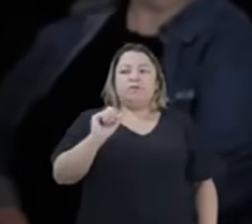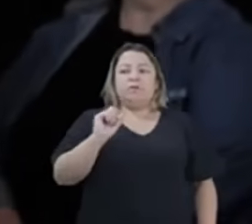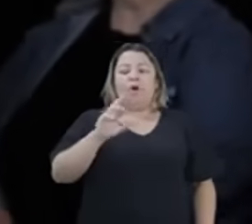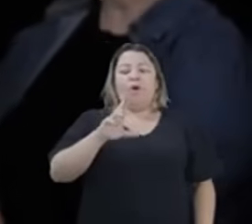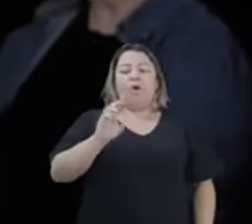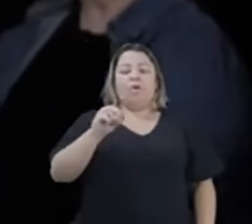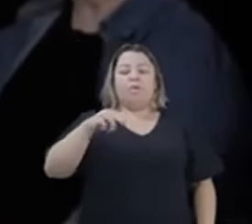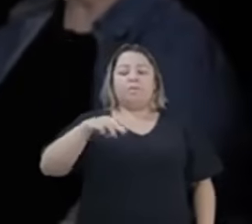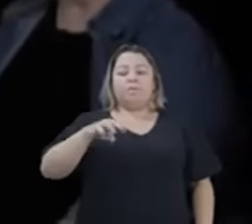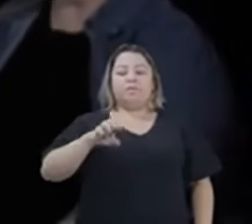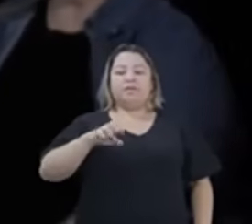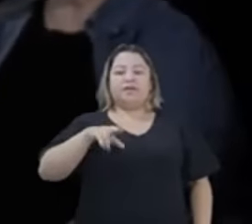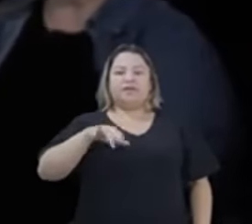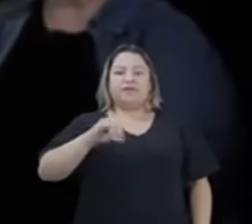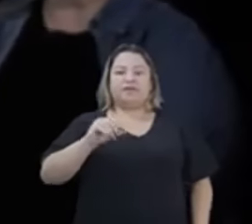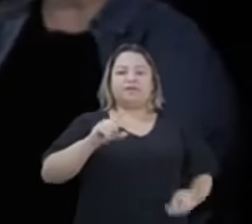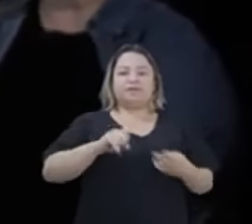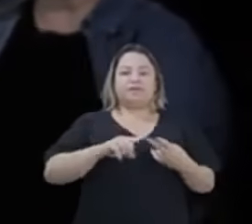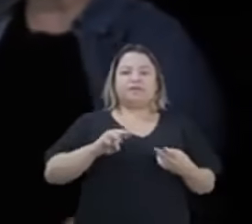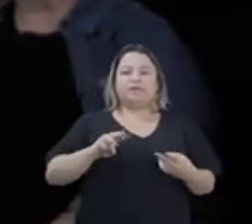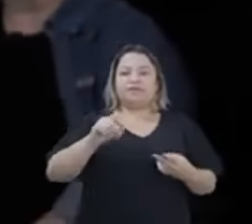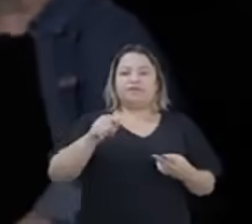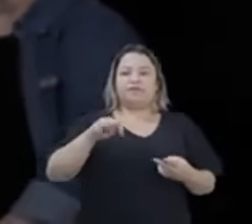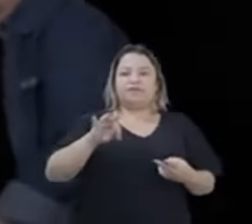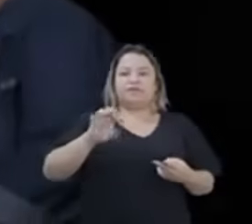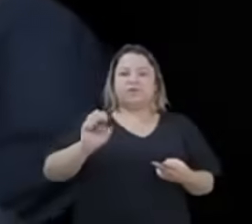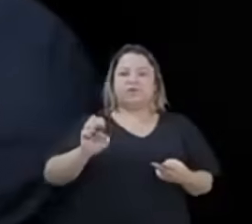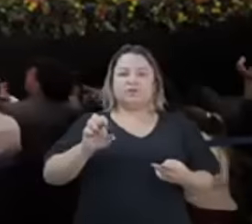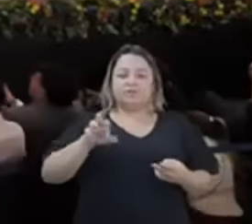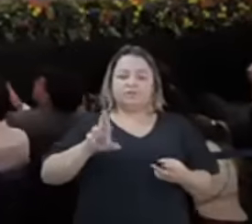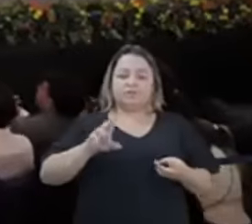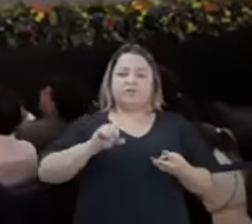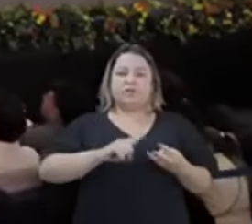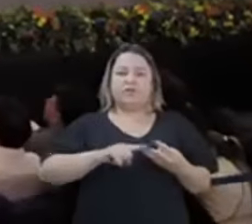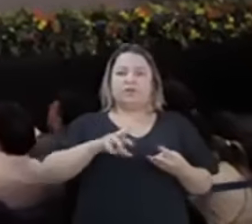Romênio Pereira, Walter Pomar e Rui Falcão,